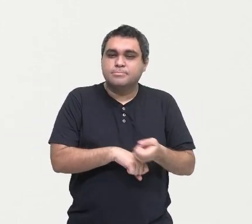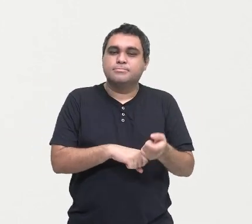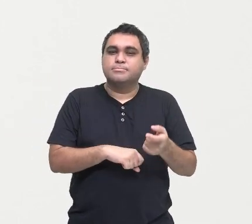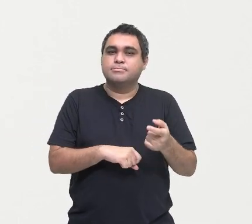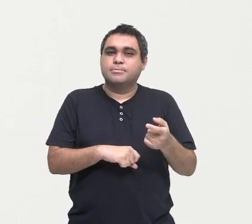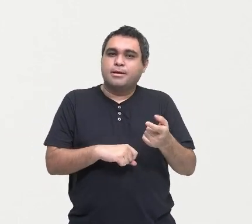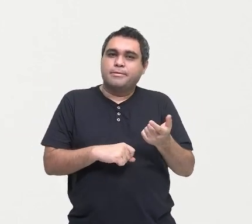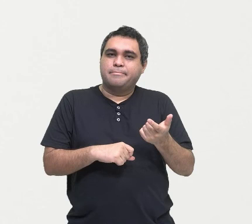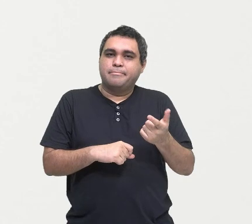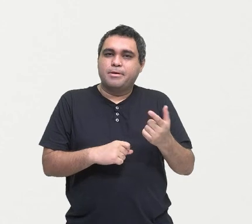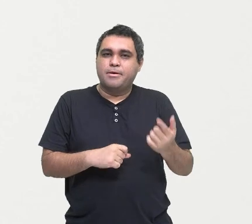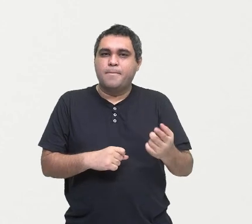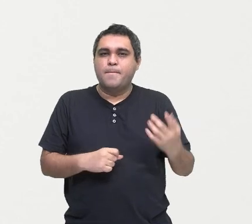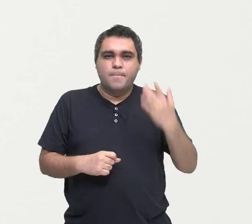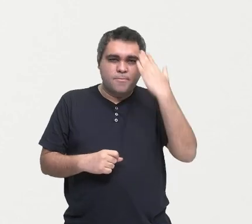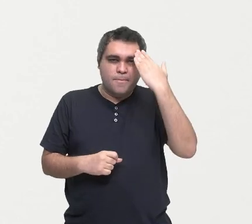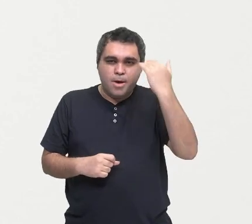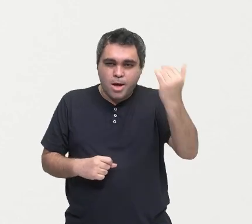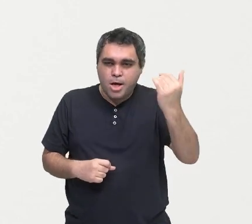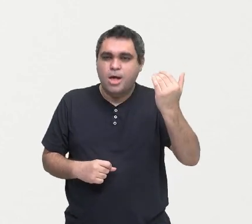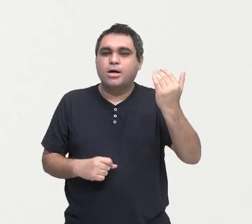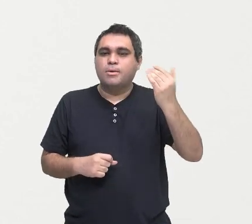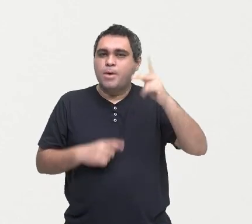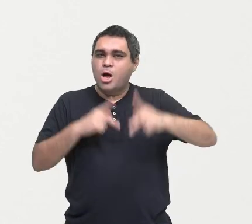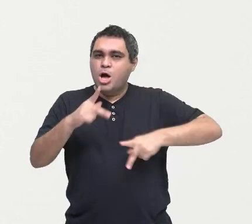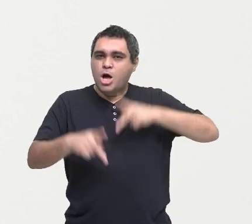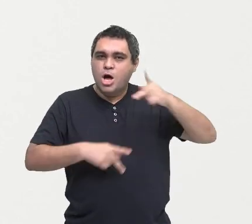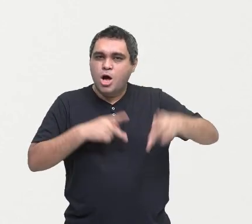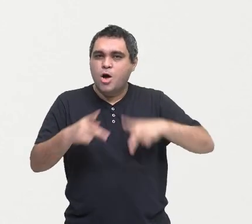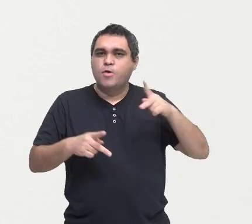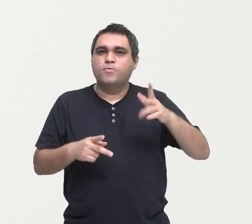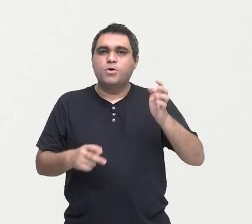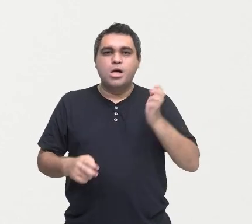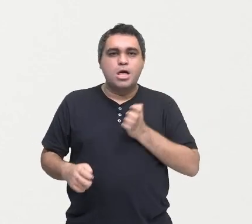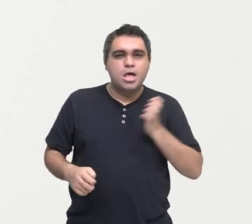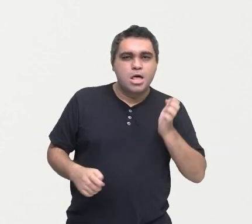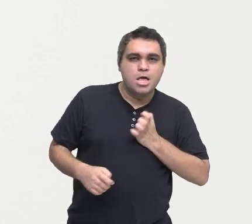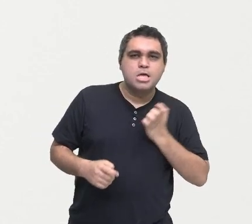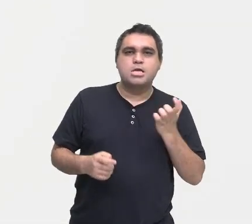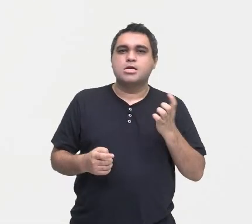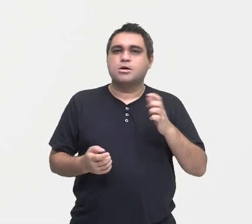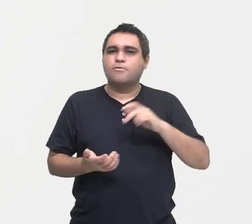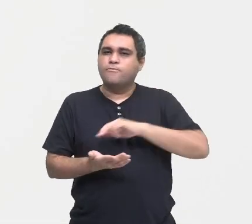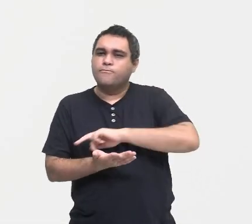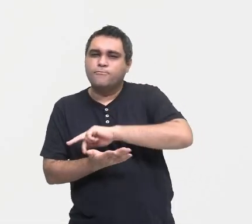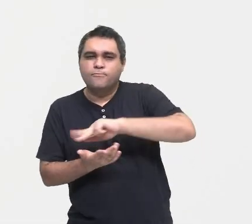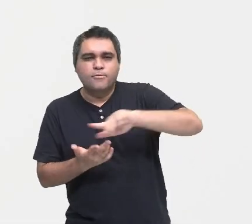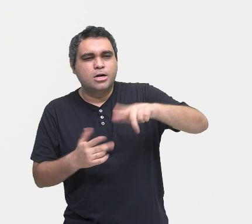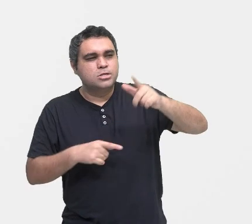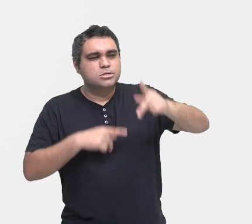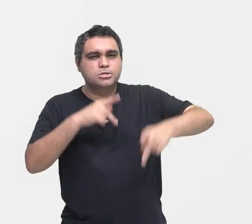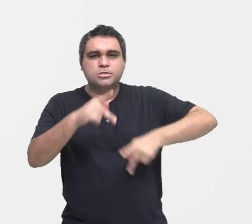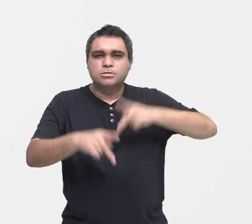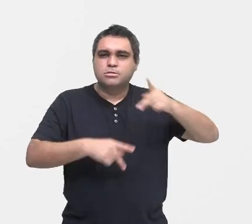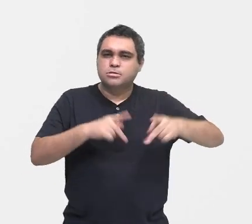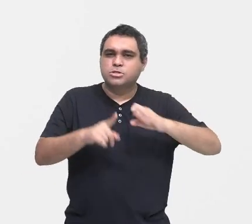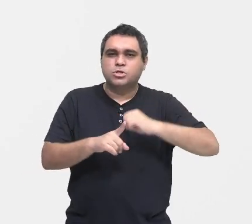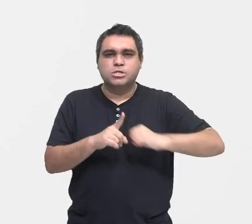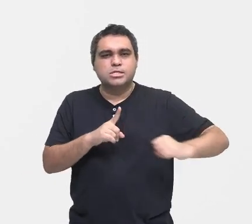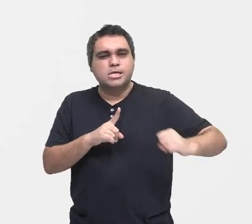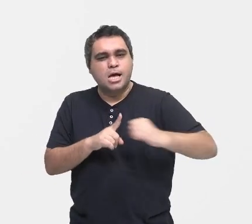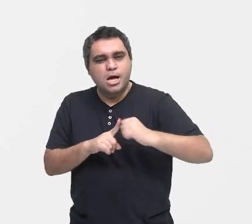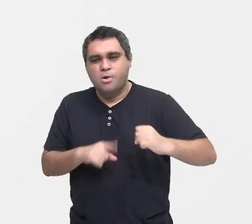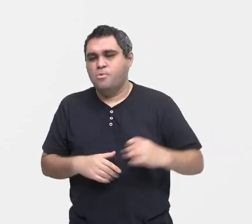e popular. Sim, apresentava o povo, apresentava os nobres, apresentava os personagens das igrejas